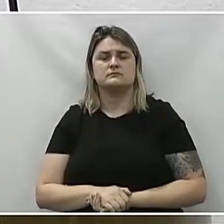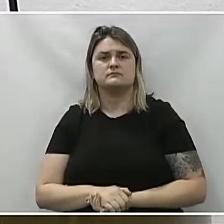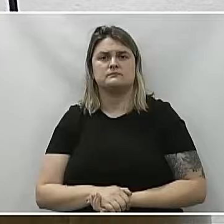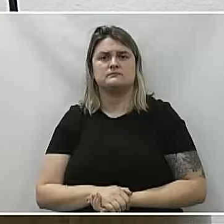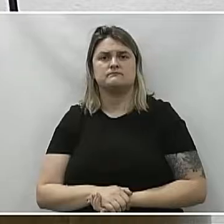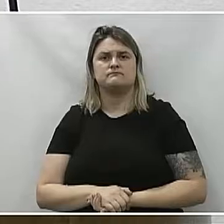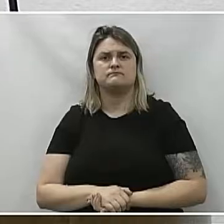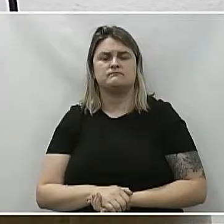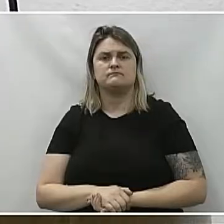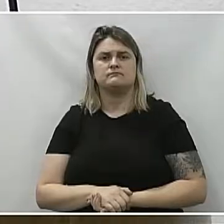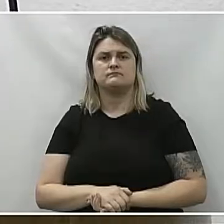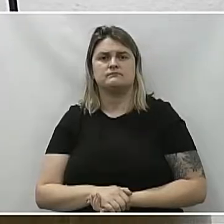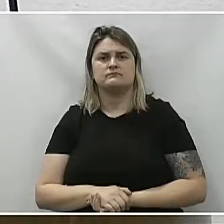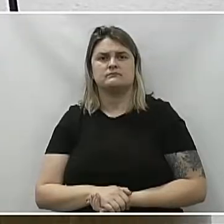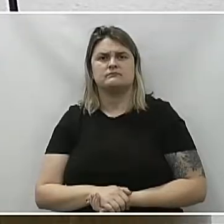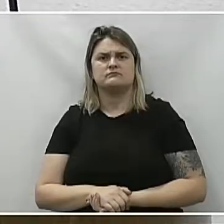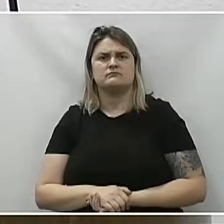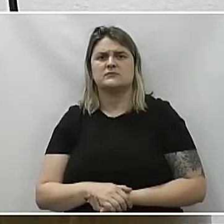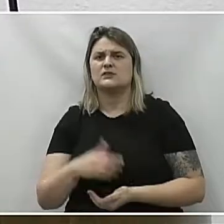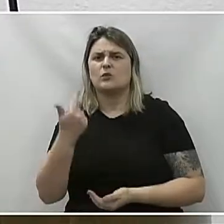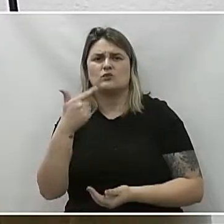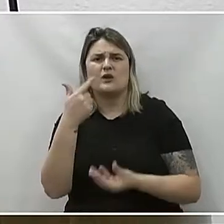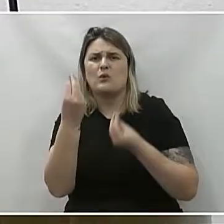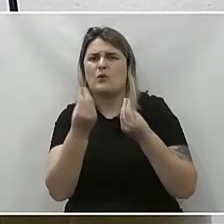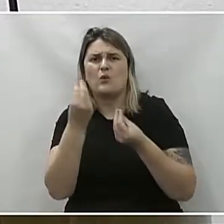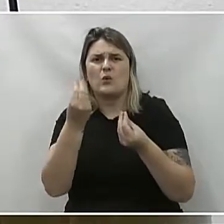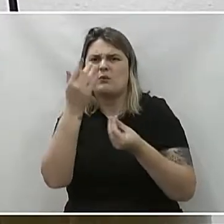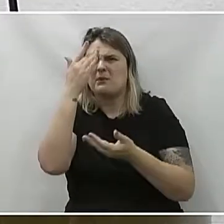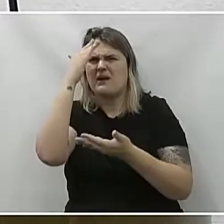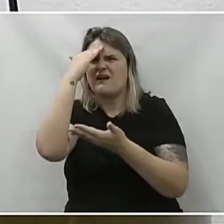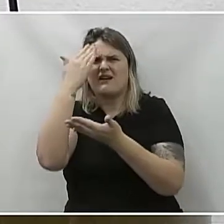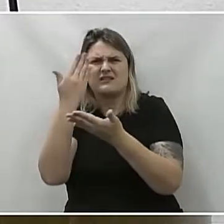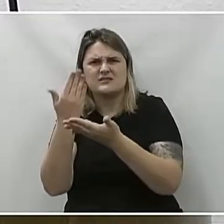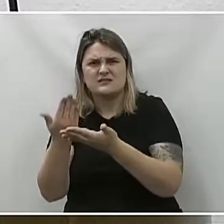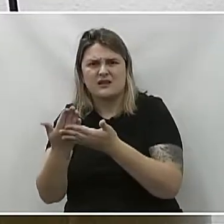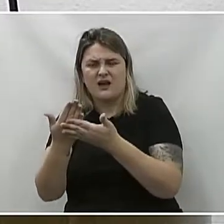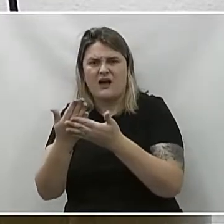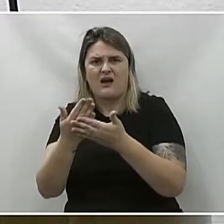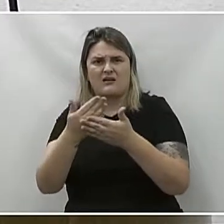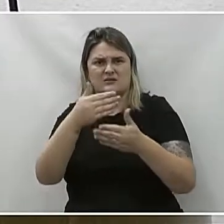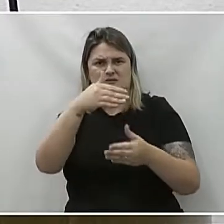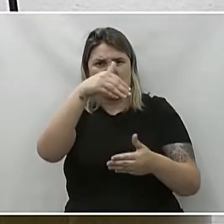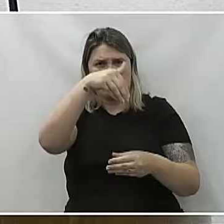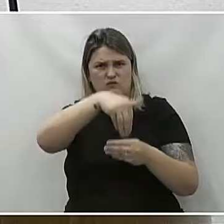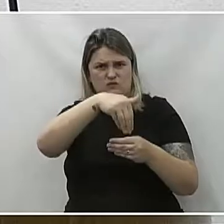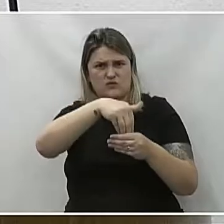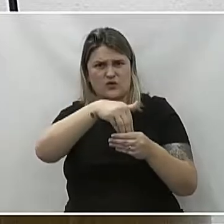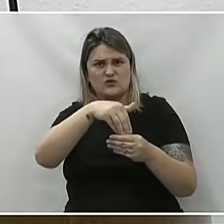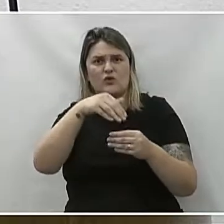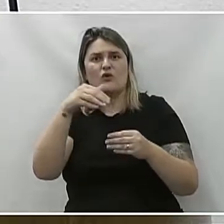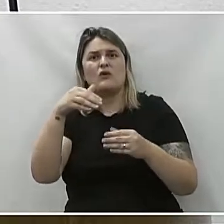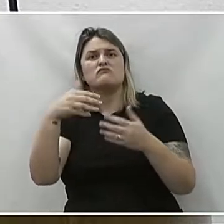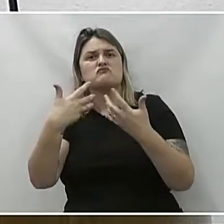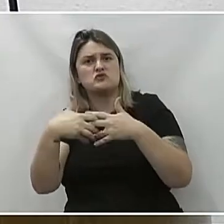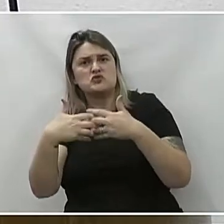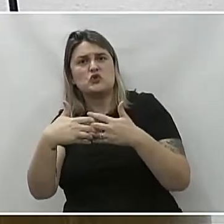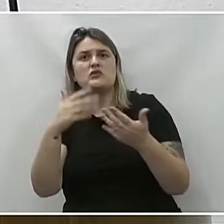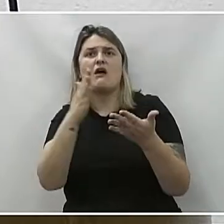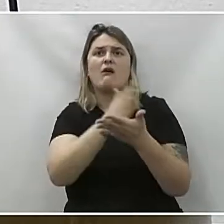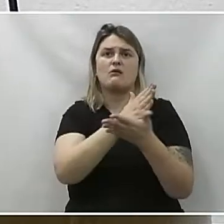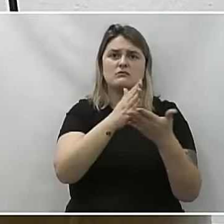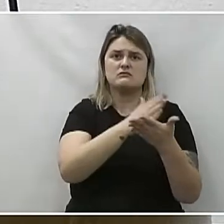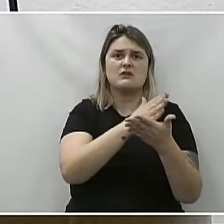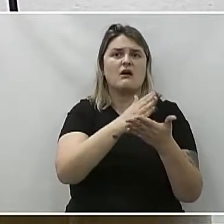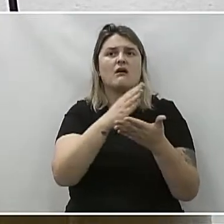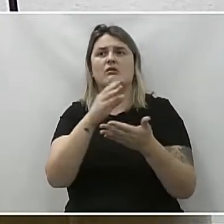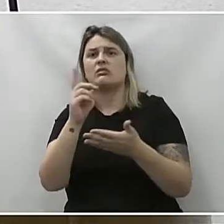Não é razoável, né, que alguns aqui acreditem que o processo eleitoral funcione apenas em alguns momentos. Daí, quando